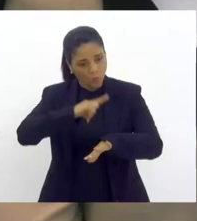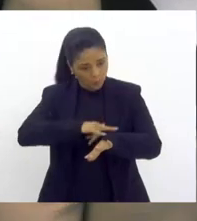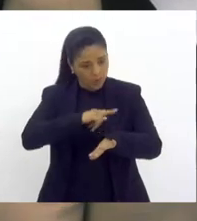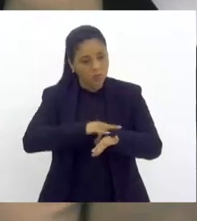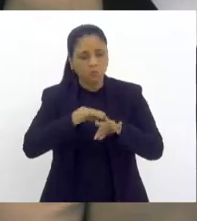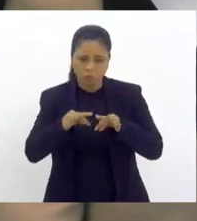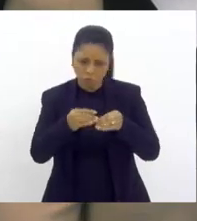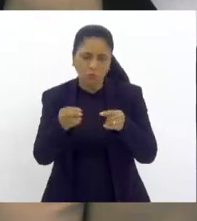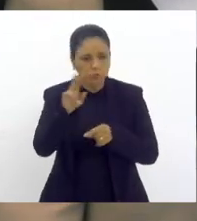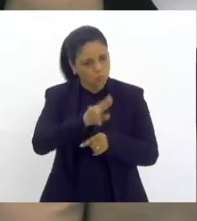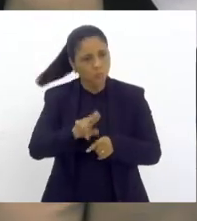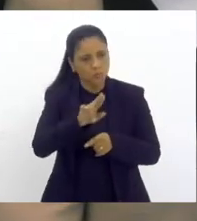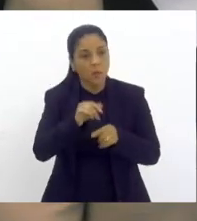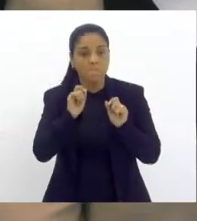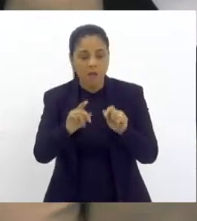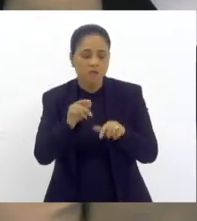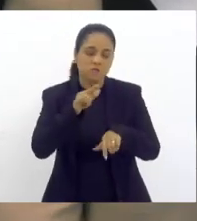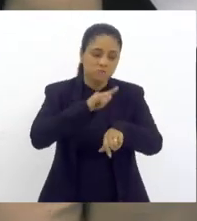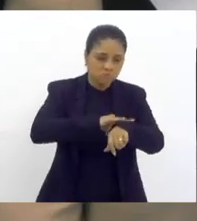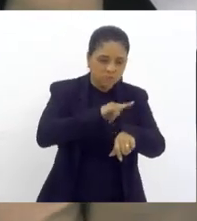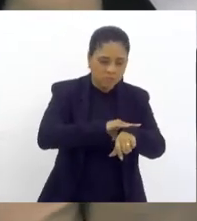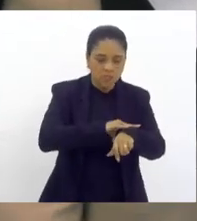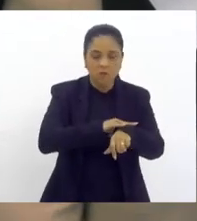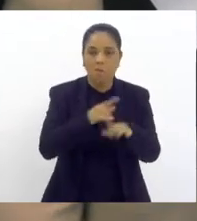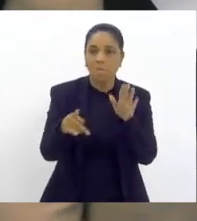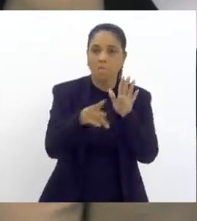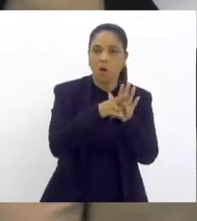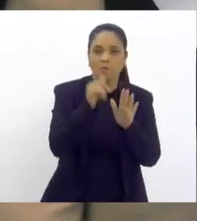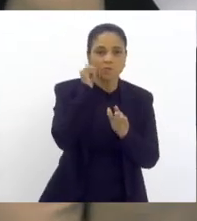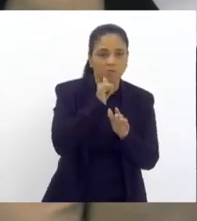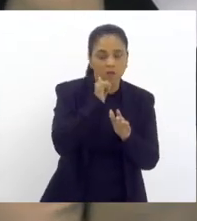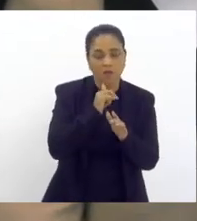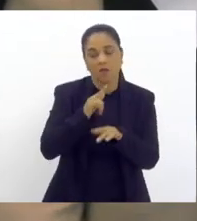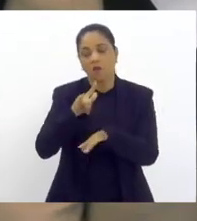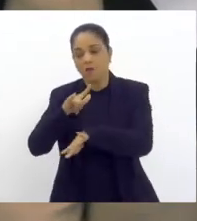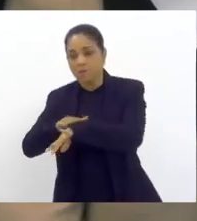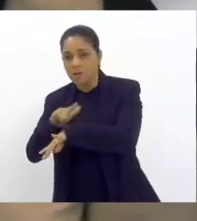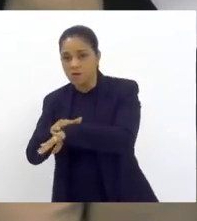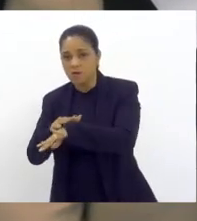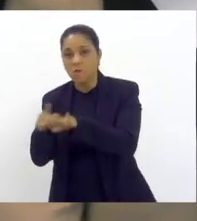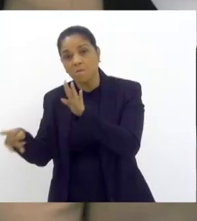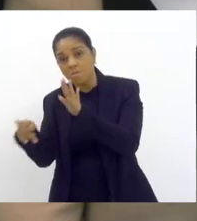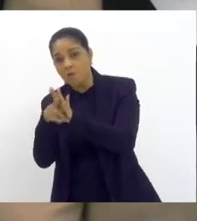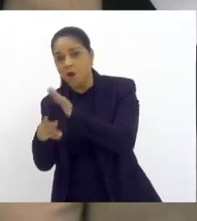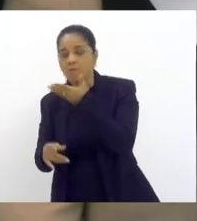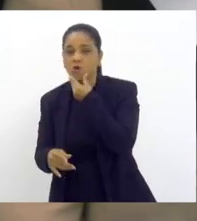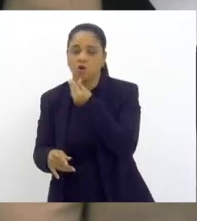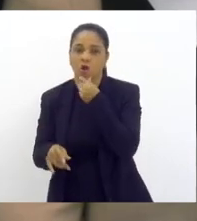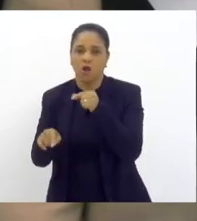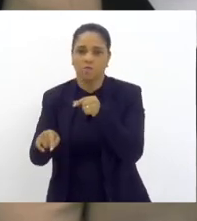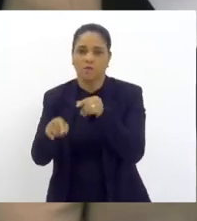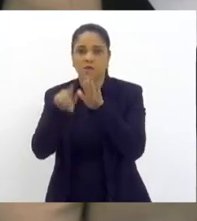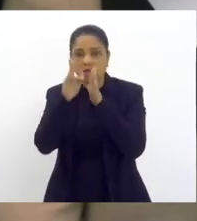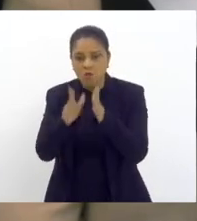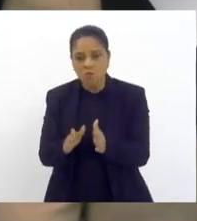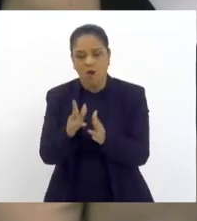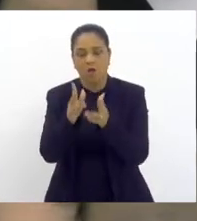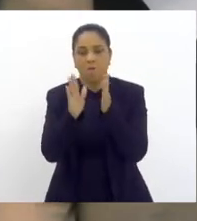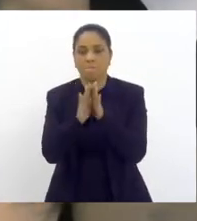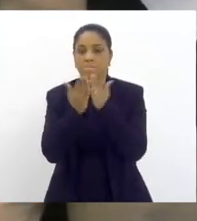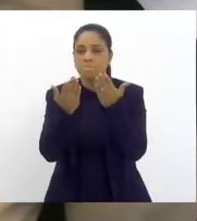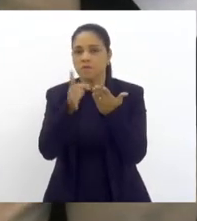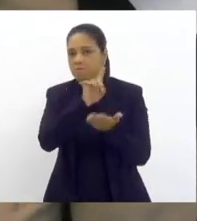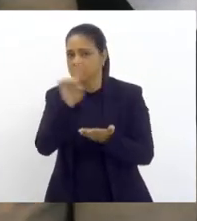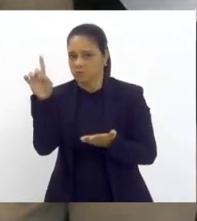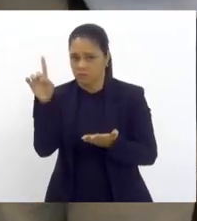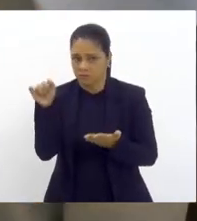do homem e da mulher tem que ser usado pelo homem e pela mulher, conforme diz a Bíblia. Estou aqui para discriminar ninguém, não, mas estou aqui para defender